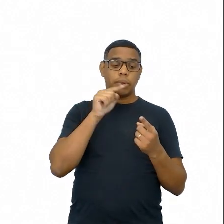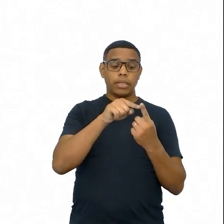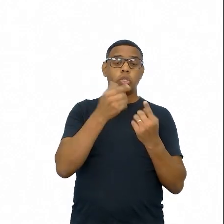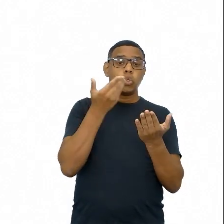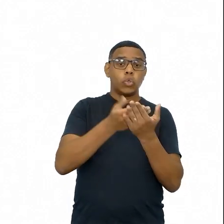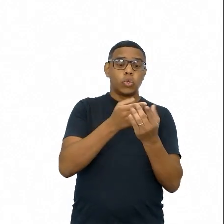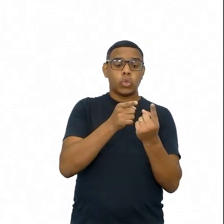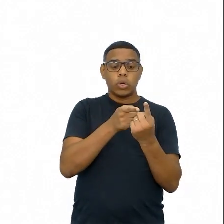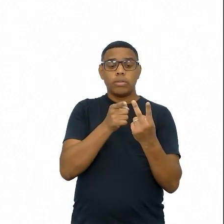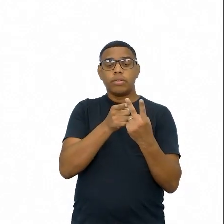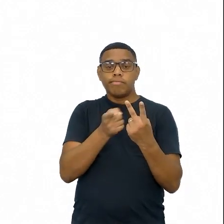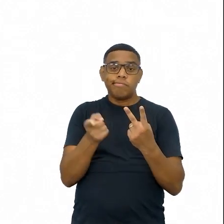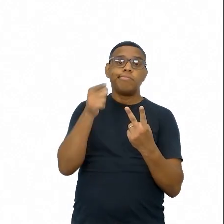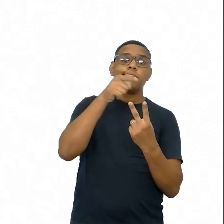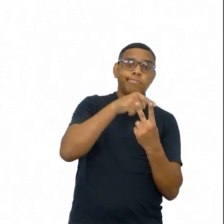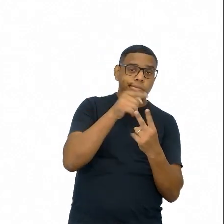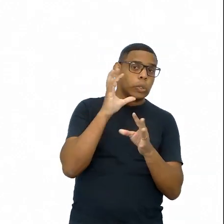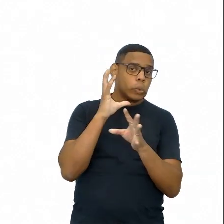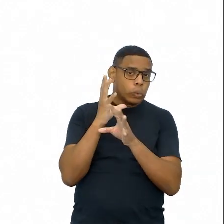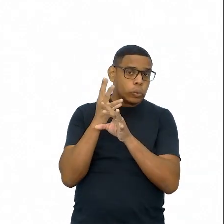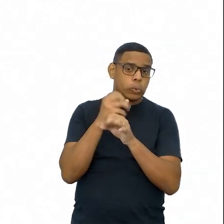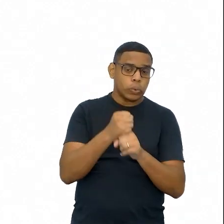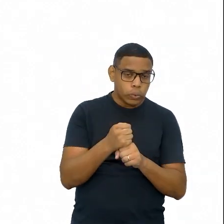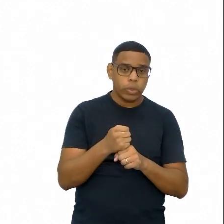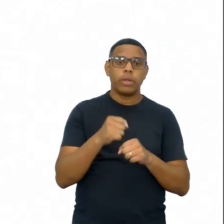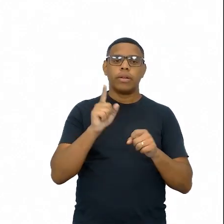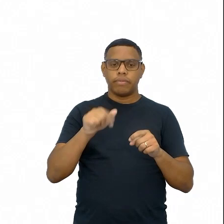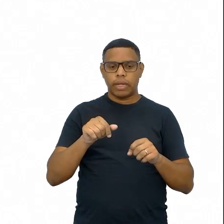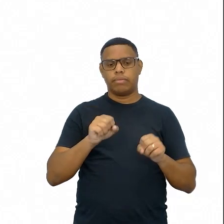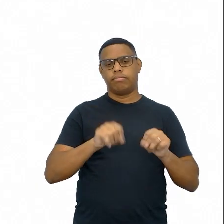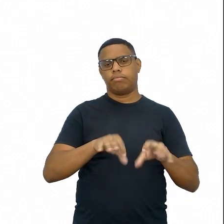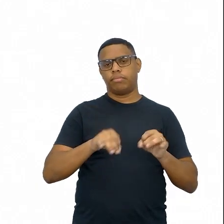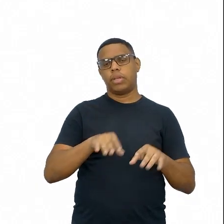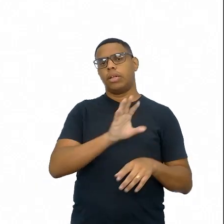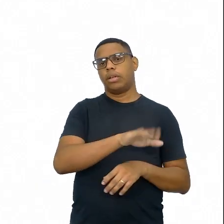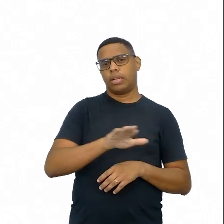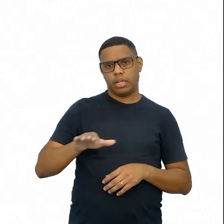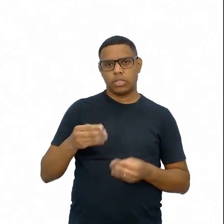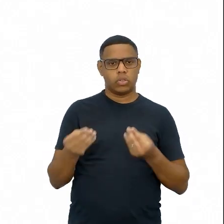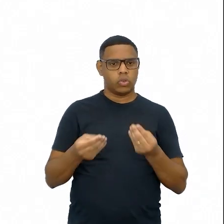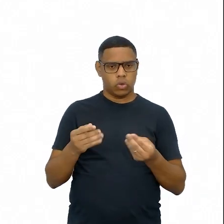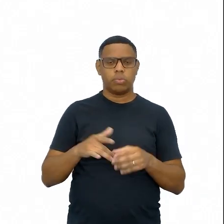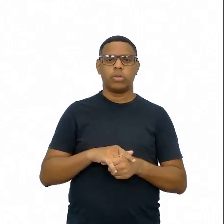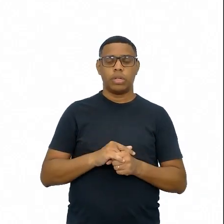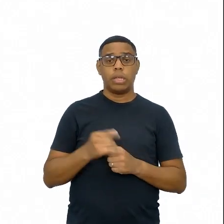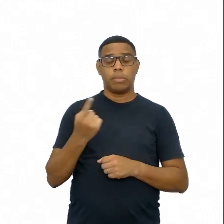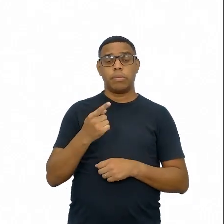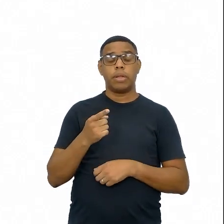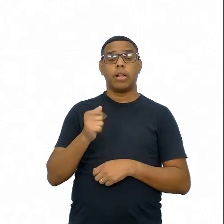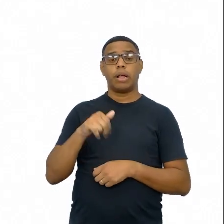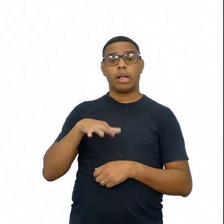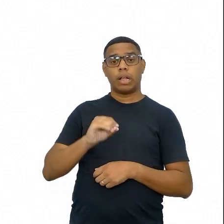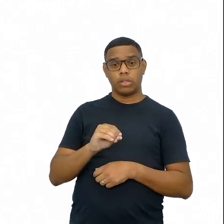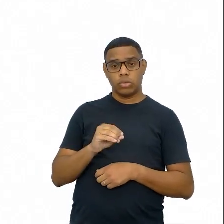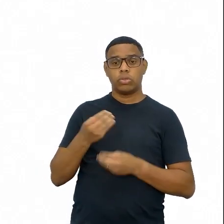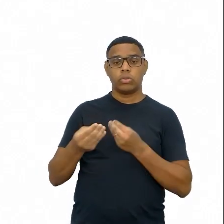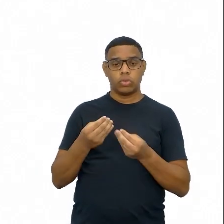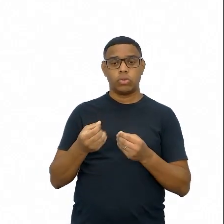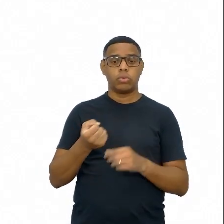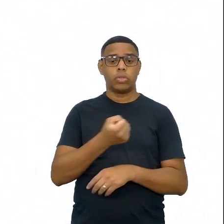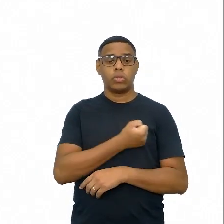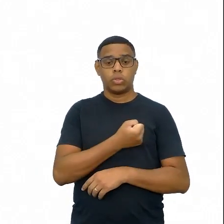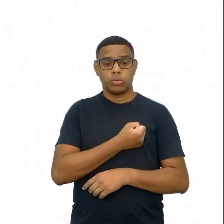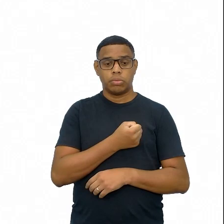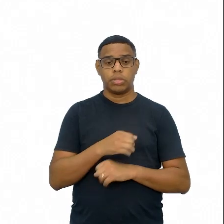do que teremos que trabalhar com as crianças com essas habilidades aí, né, mostrando que a compreensão do sistema de numeração